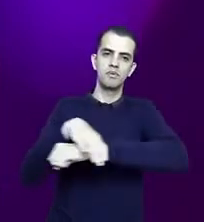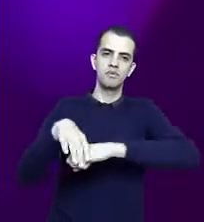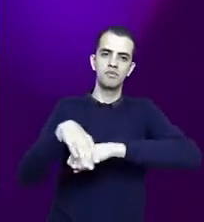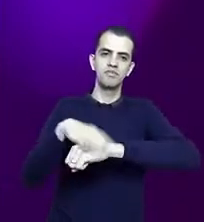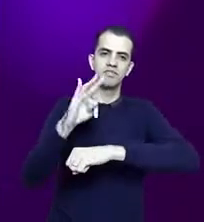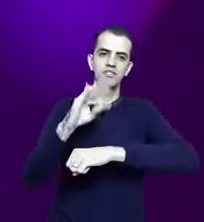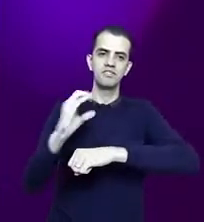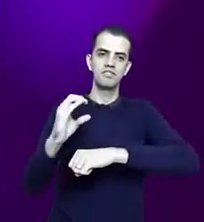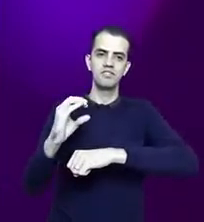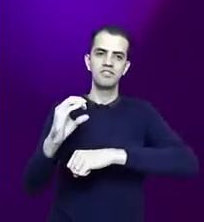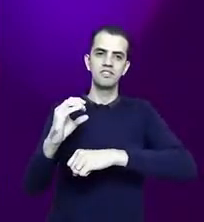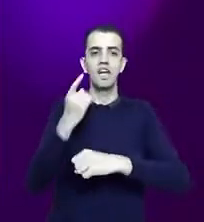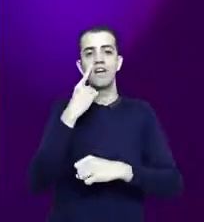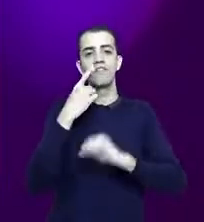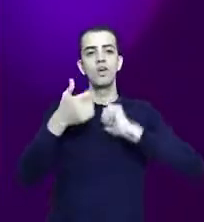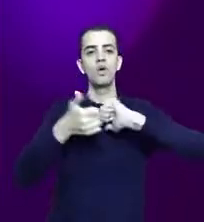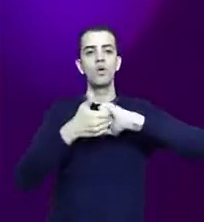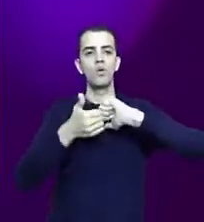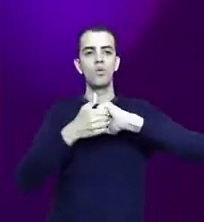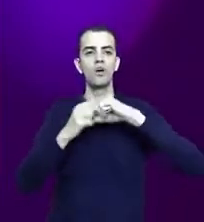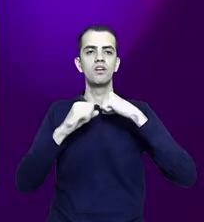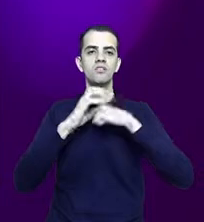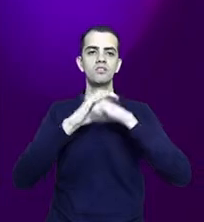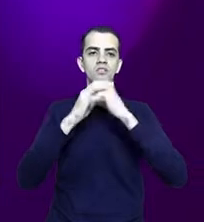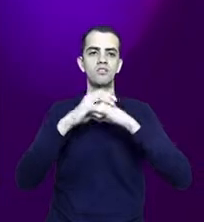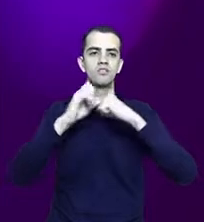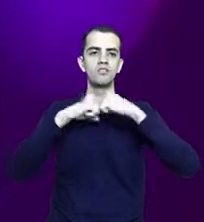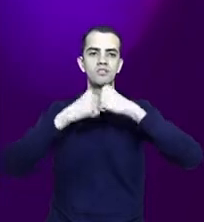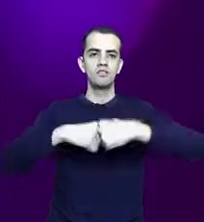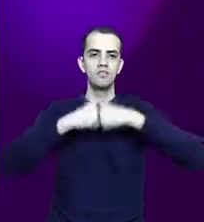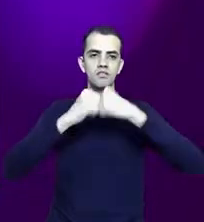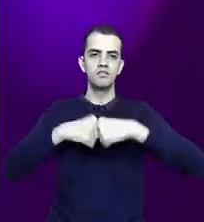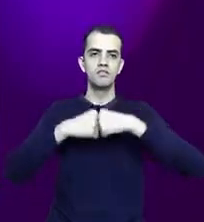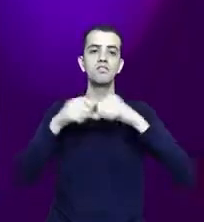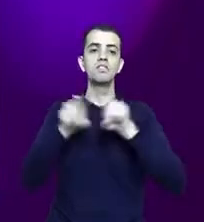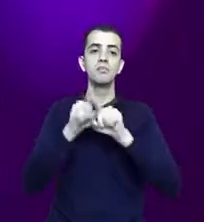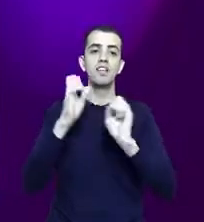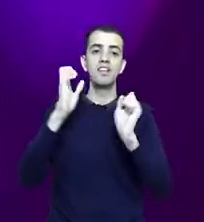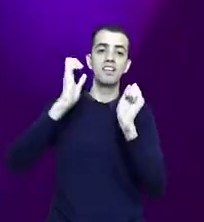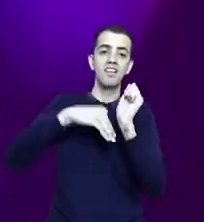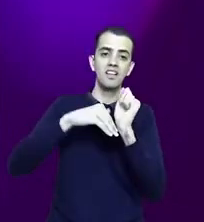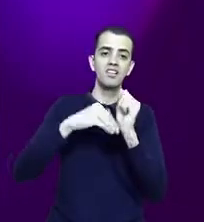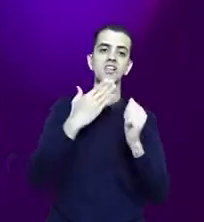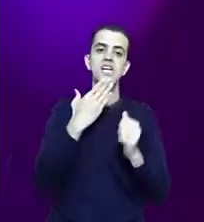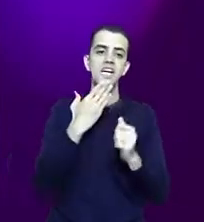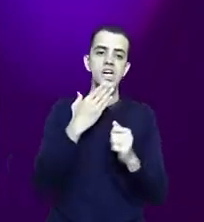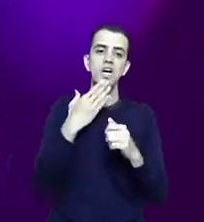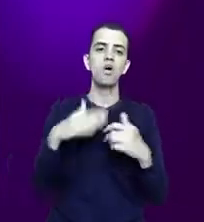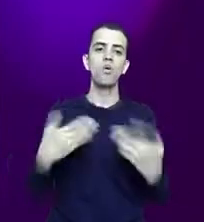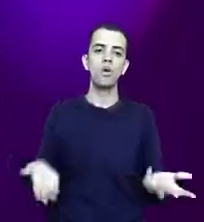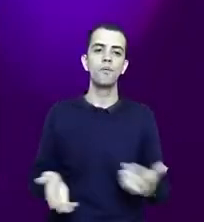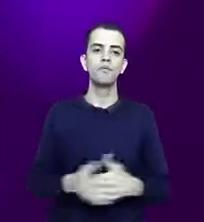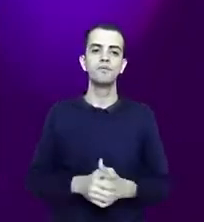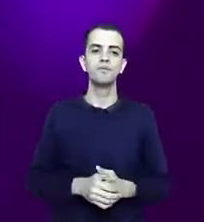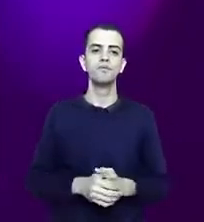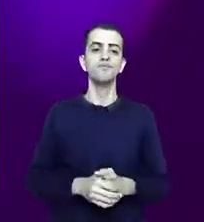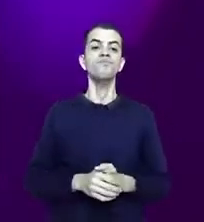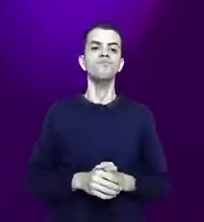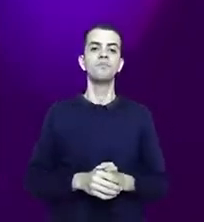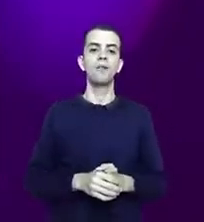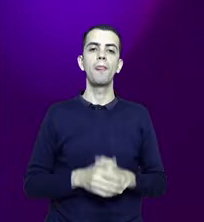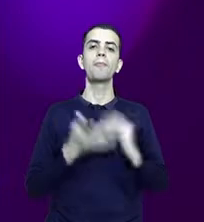a qualidade da articulação e a deformidade que aconteceu dentro dela. Então, nós